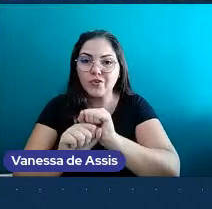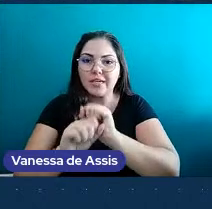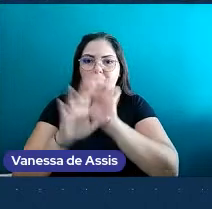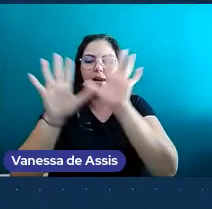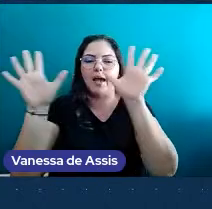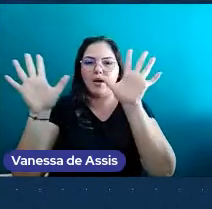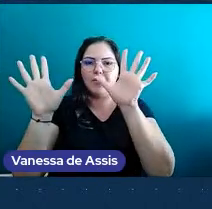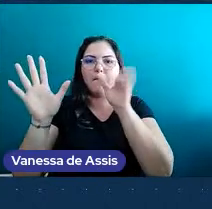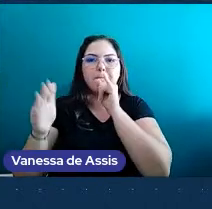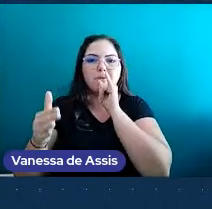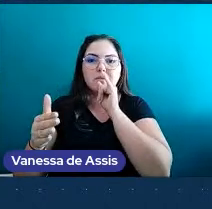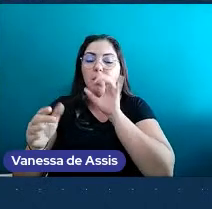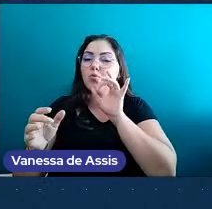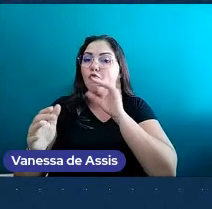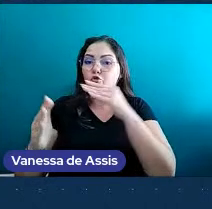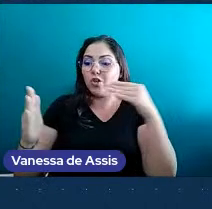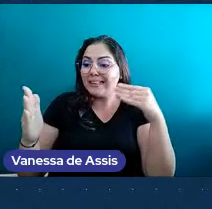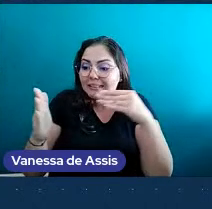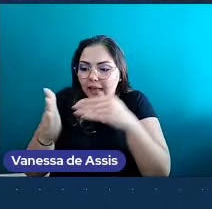né? Então,